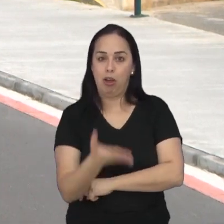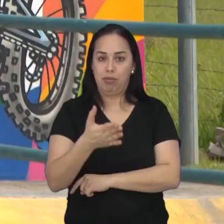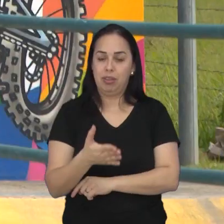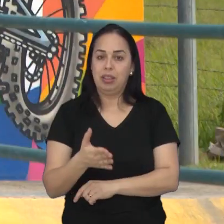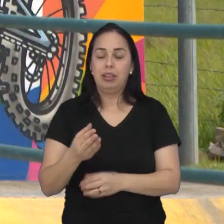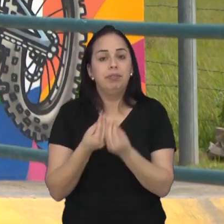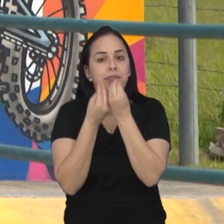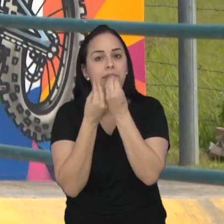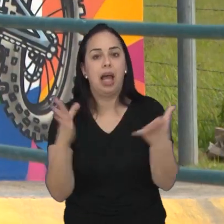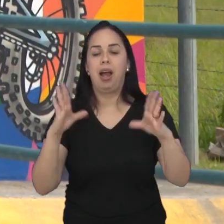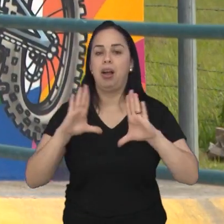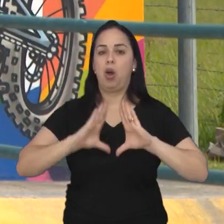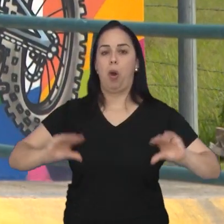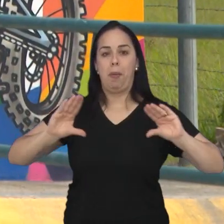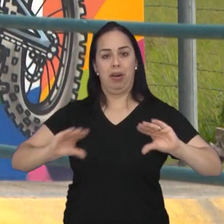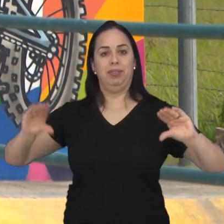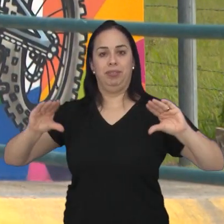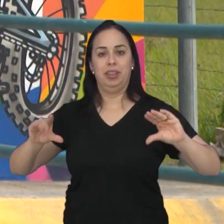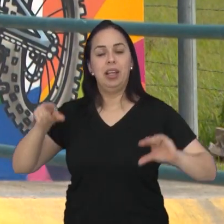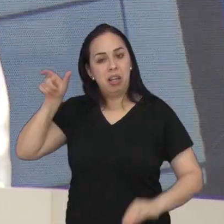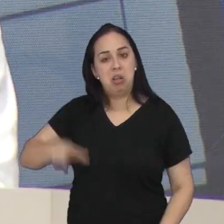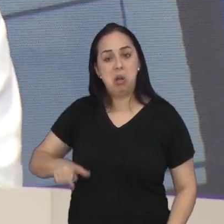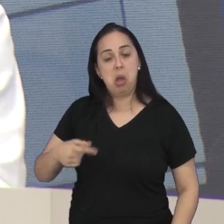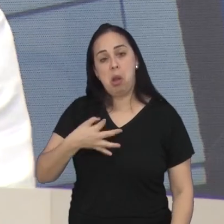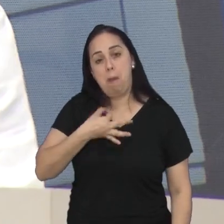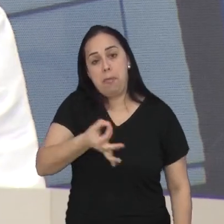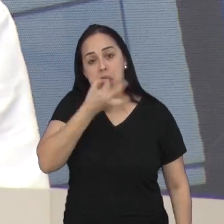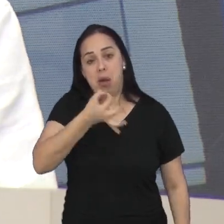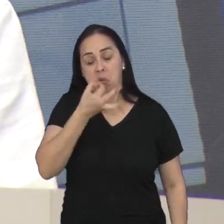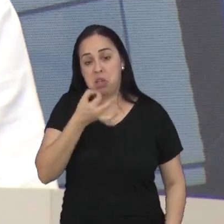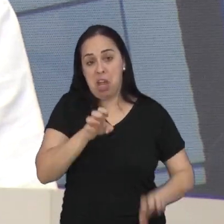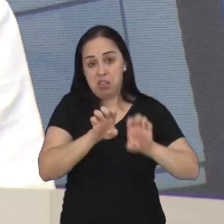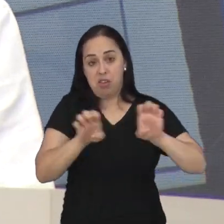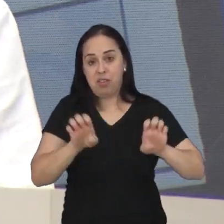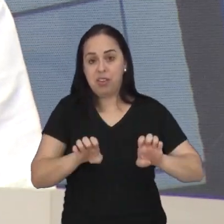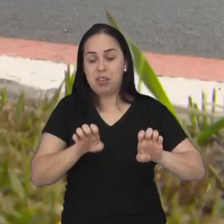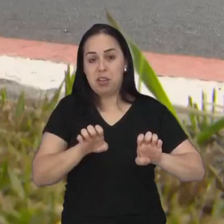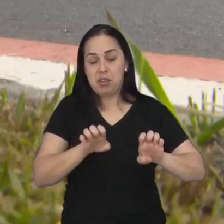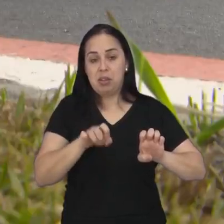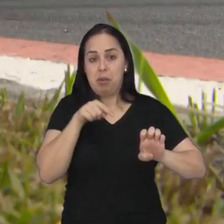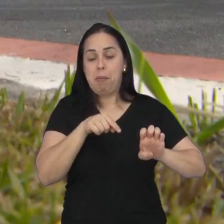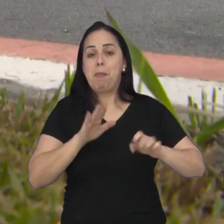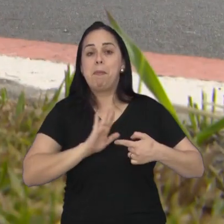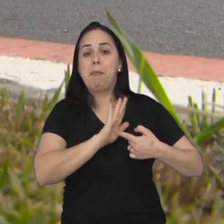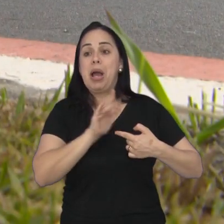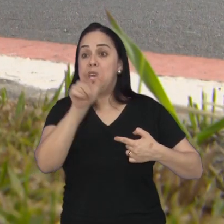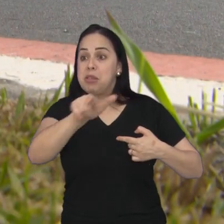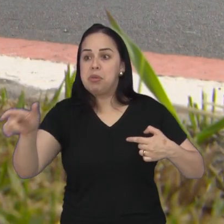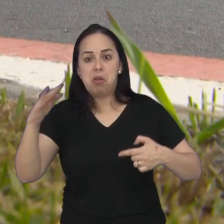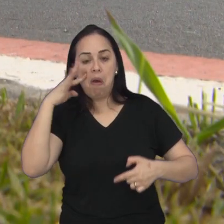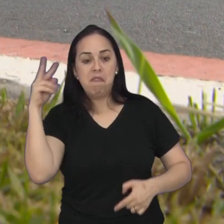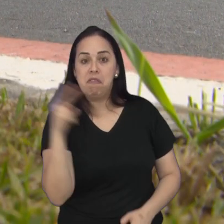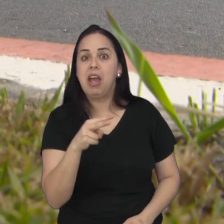points. Além da comodidade e facilidade, o parlamentar acredita que as estruturas podem incentivar mais pessoas a